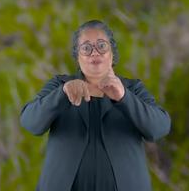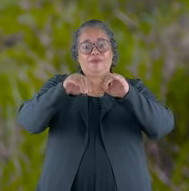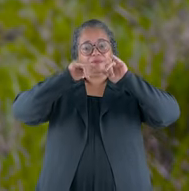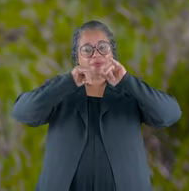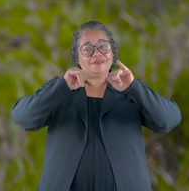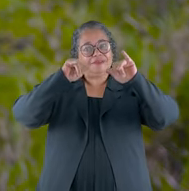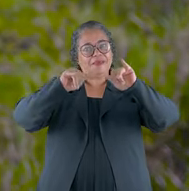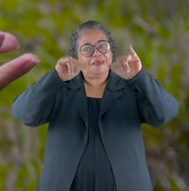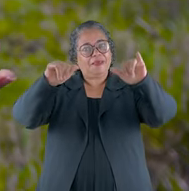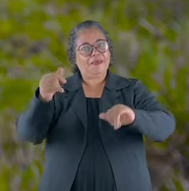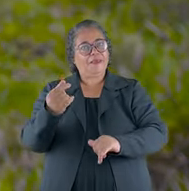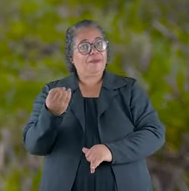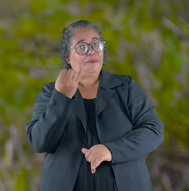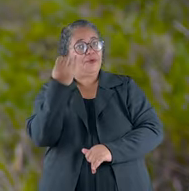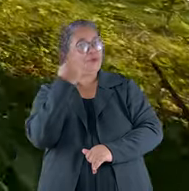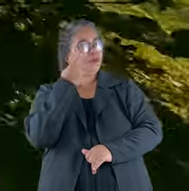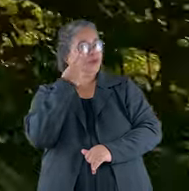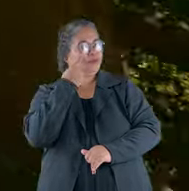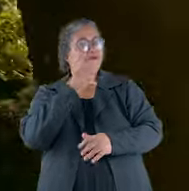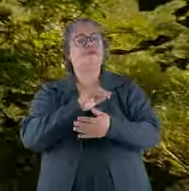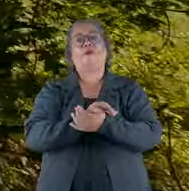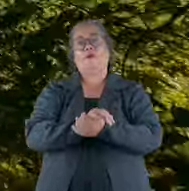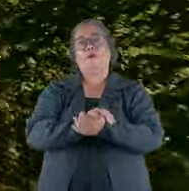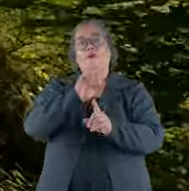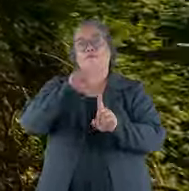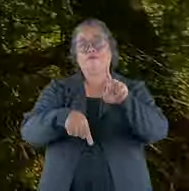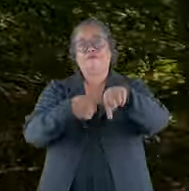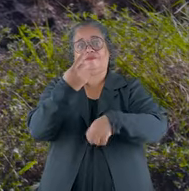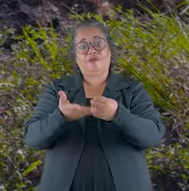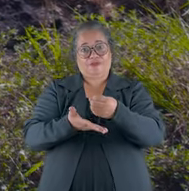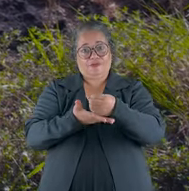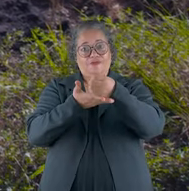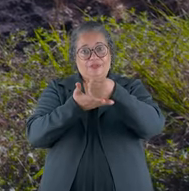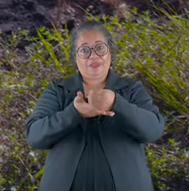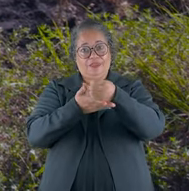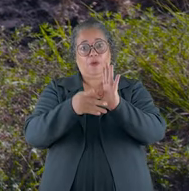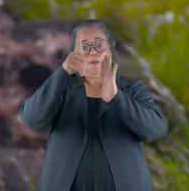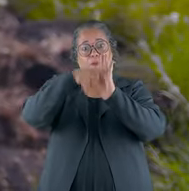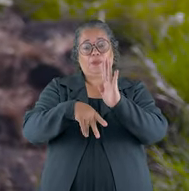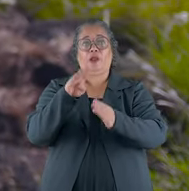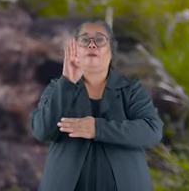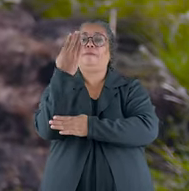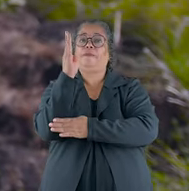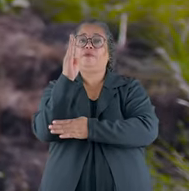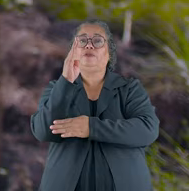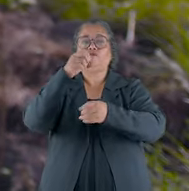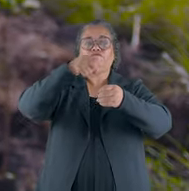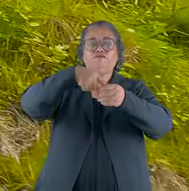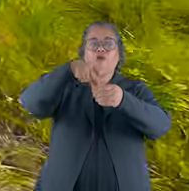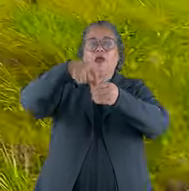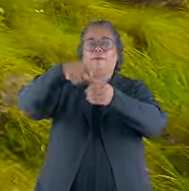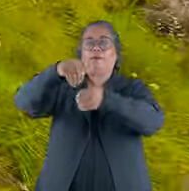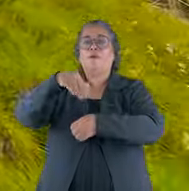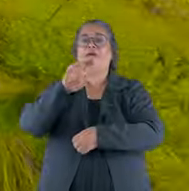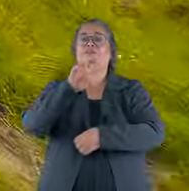O Demai tem notícias importantes. Veja para quem. Para crescer de forma sustentável, o programa Buriti já plantou